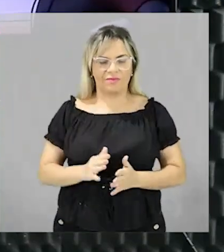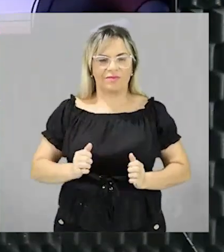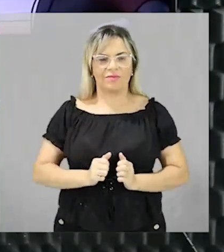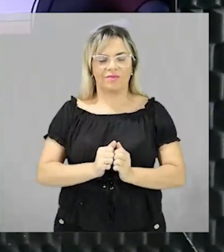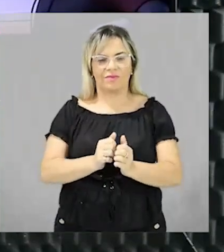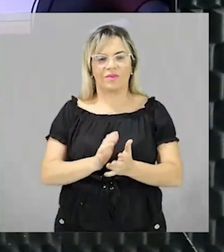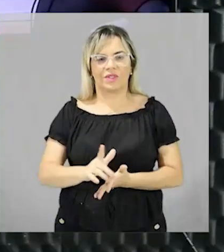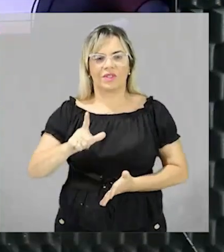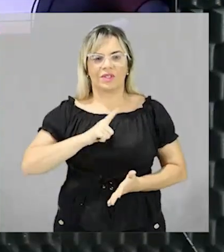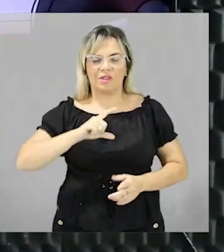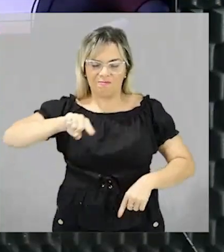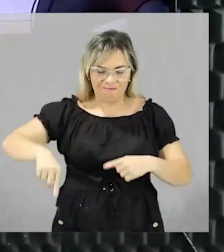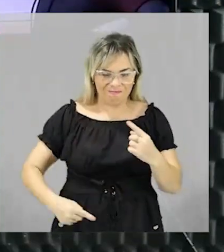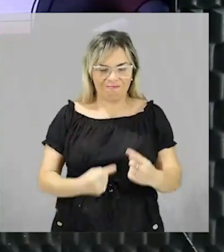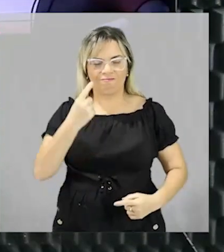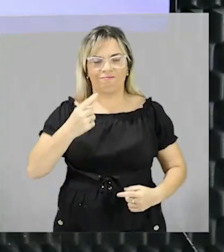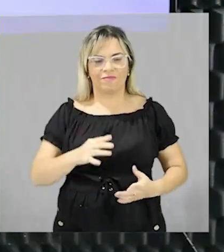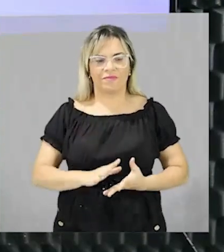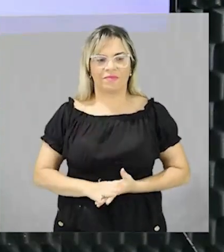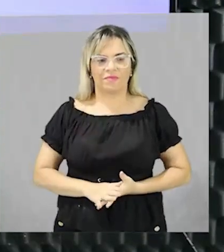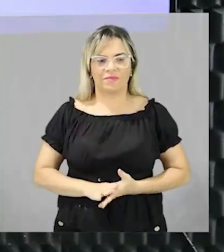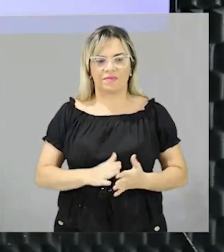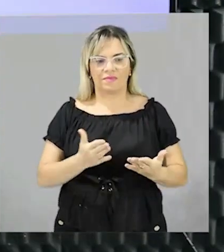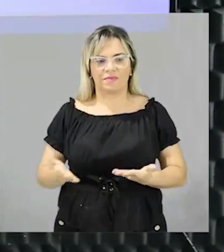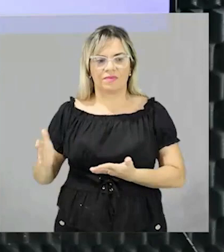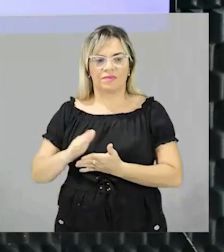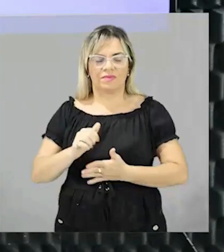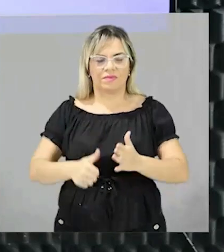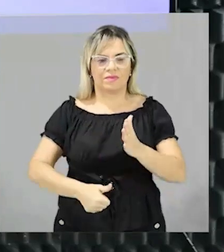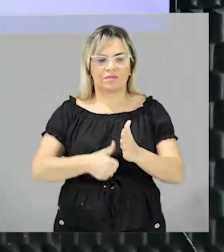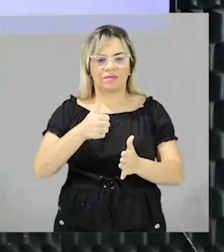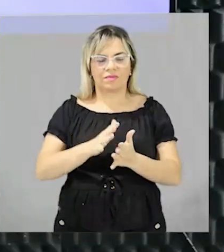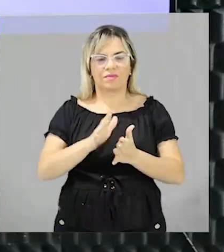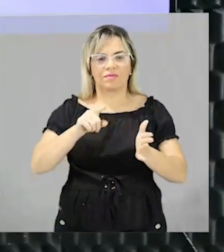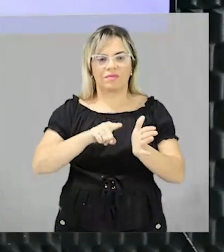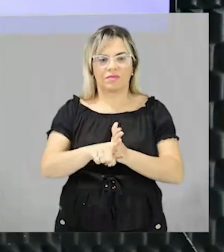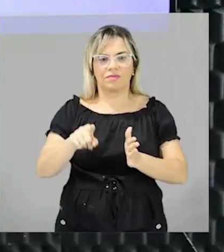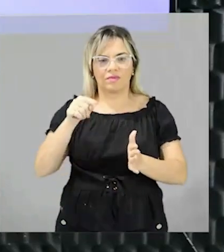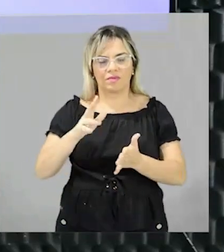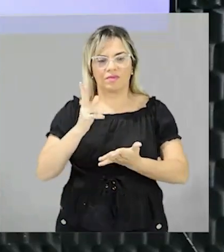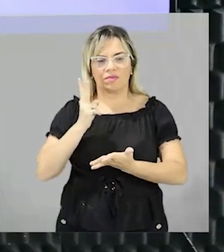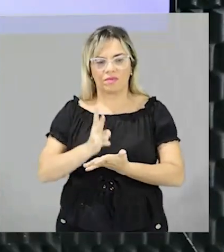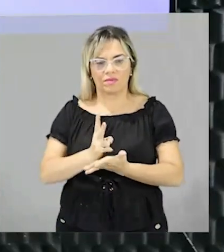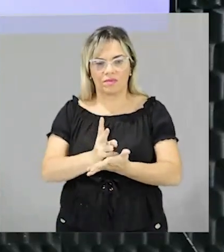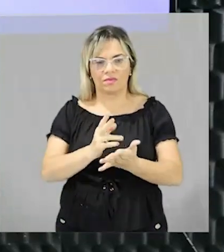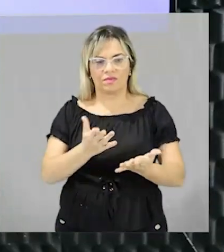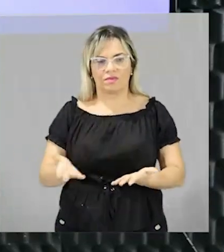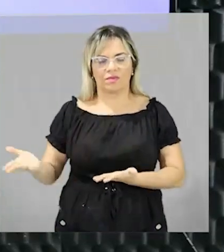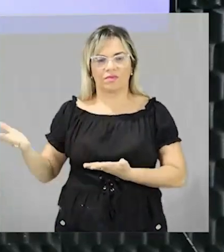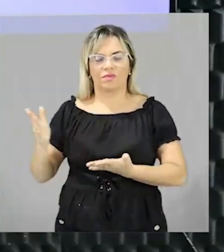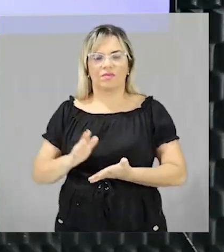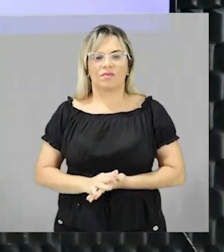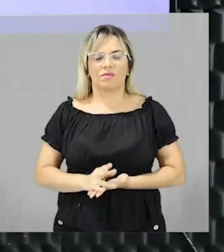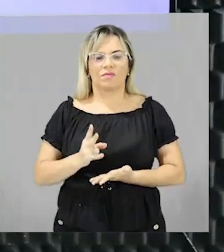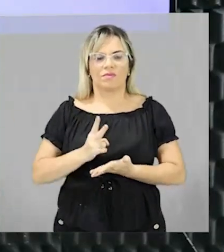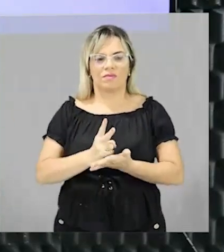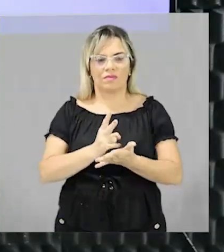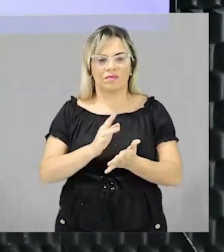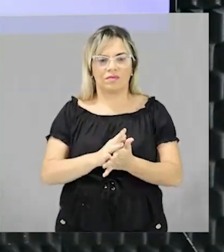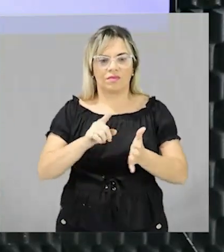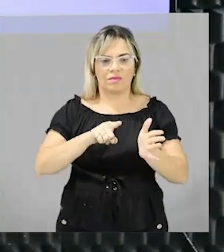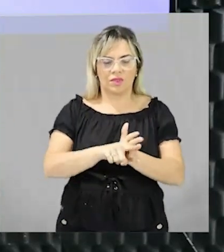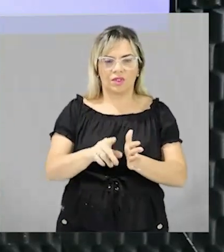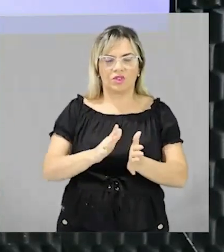que aqui tem muito sucesso. Primeira questão, como a gente está sempre falando, né, galera? A gente está trabalhando sempre as questões